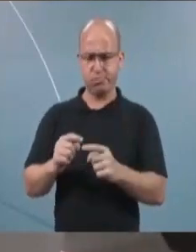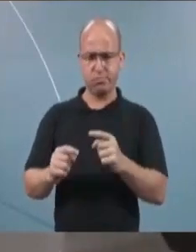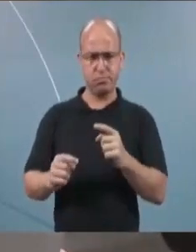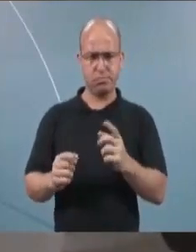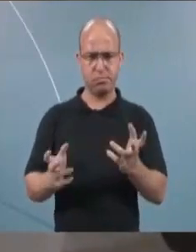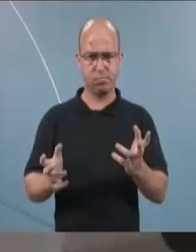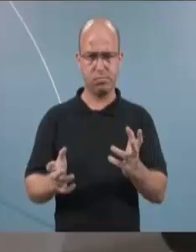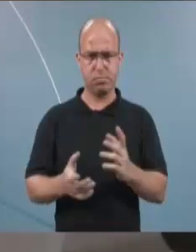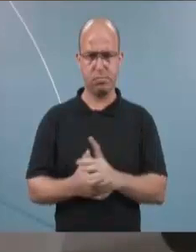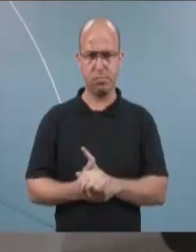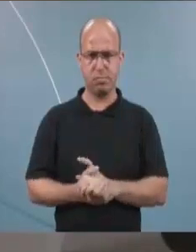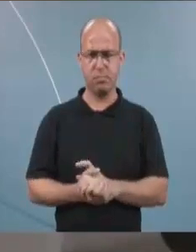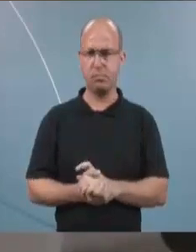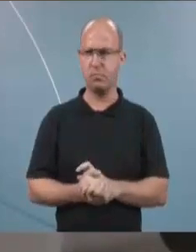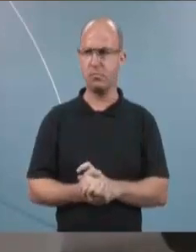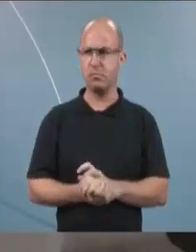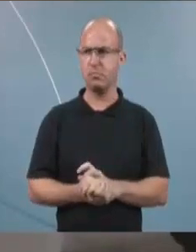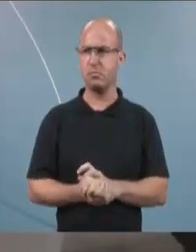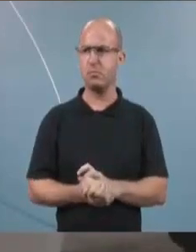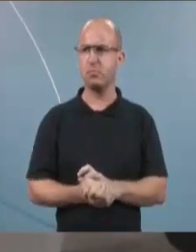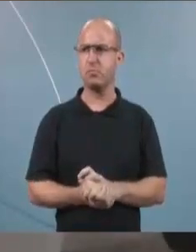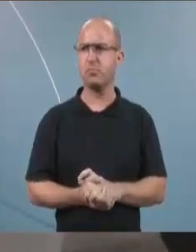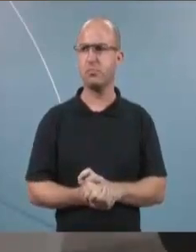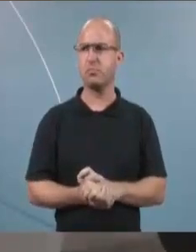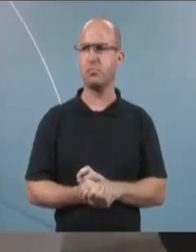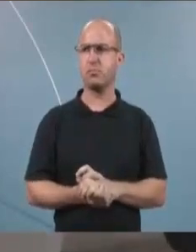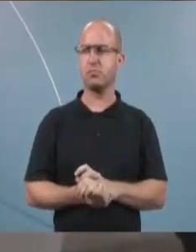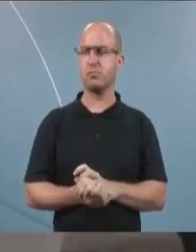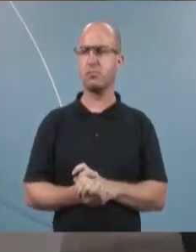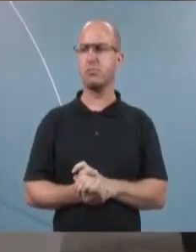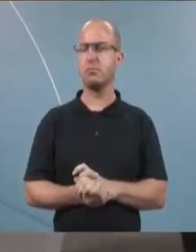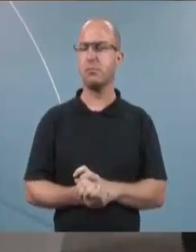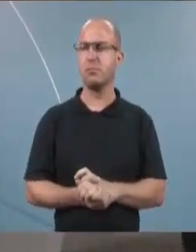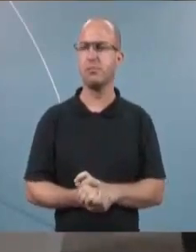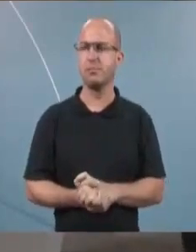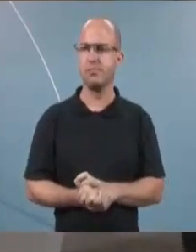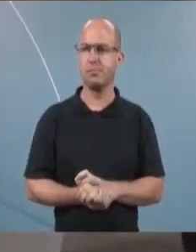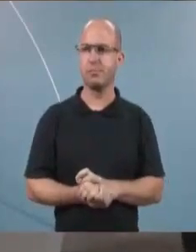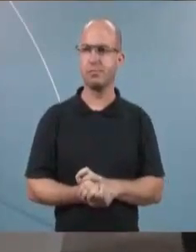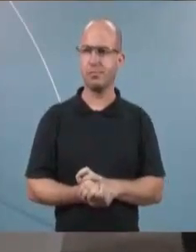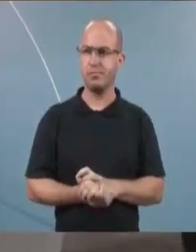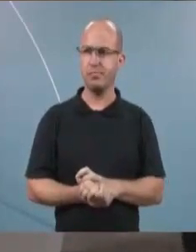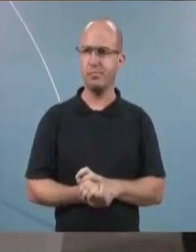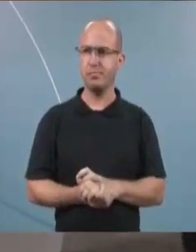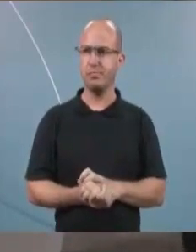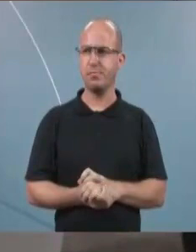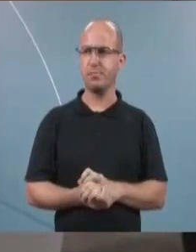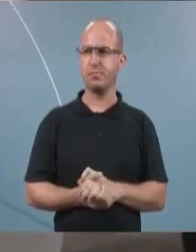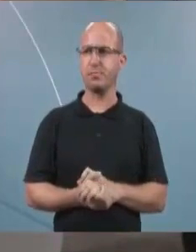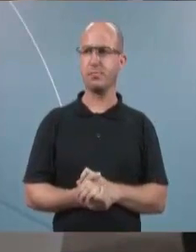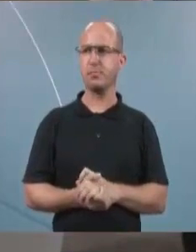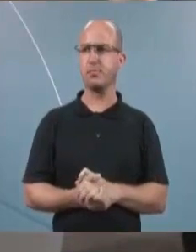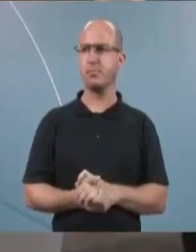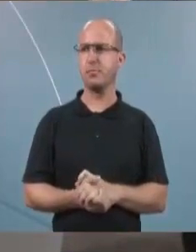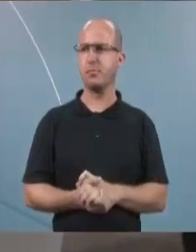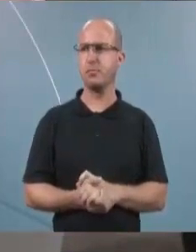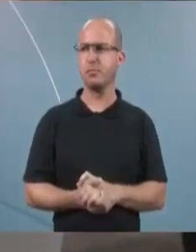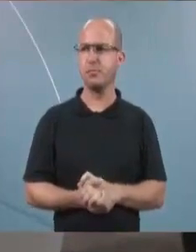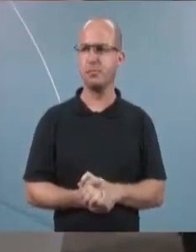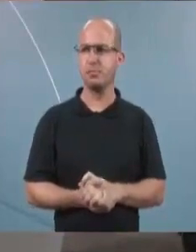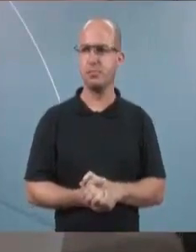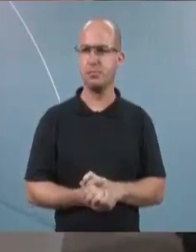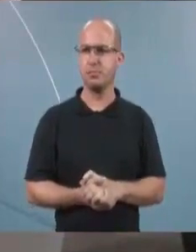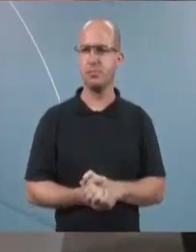e além do mais senhor presidente nós temos E